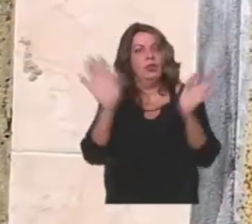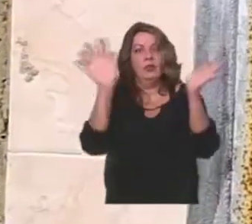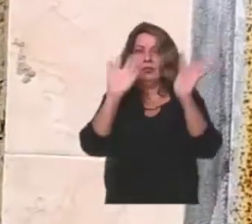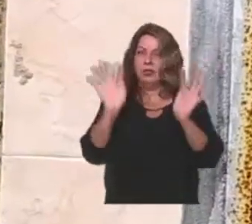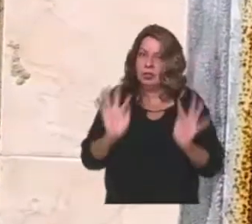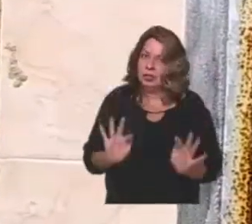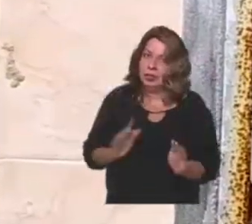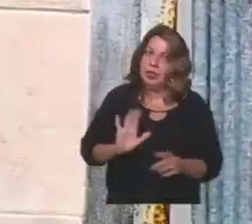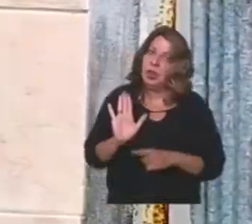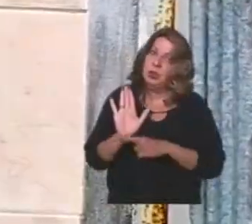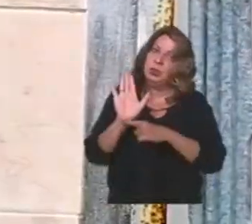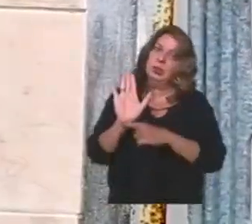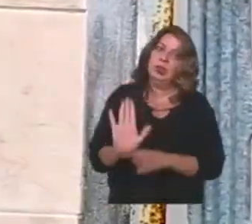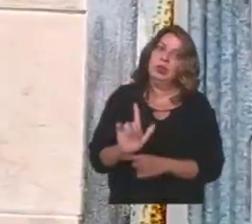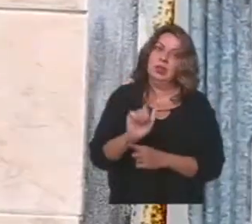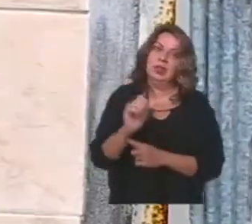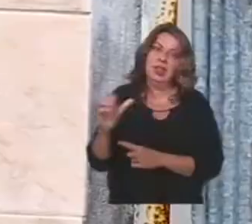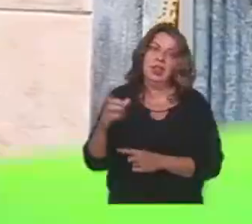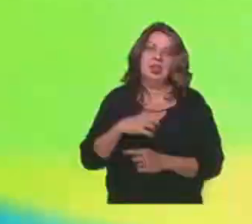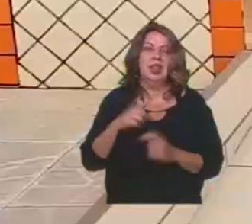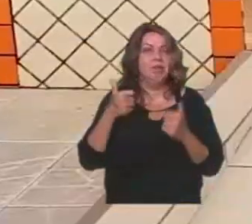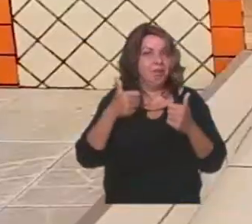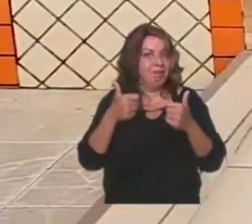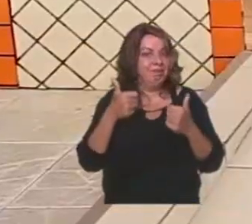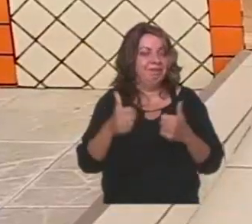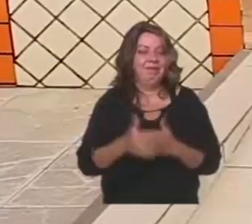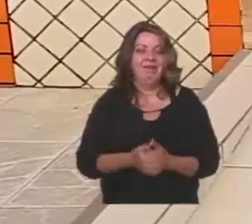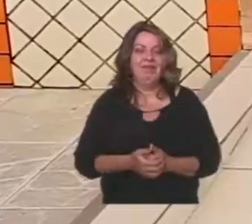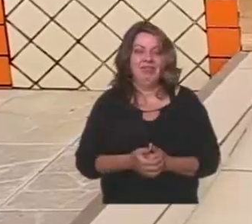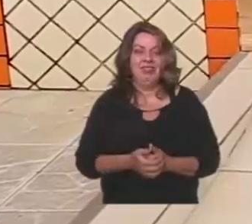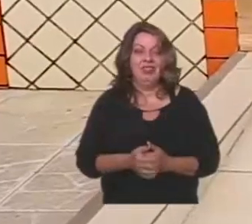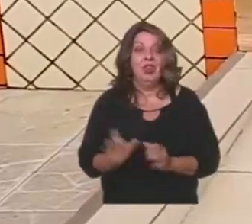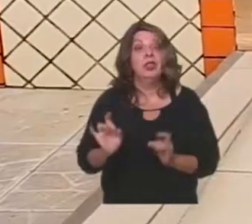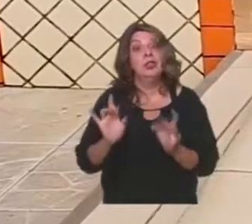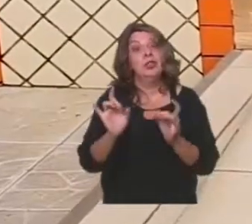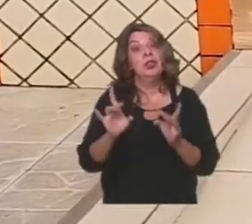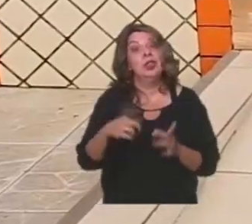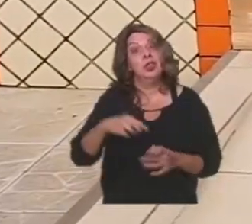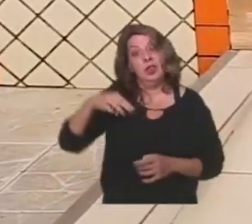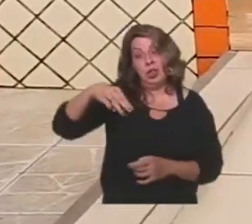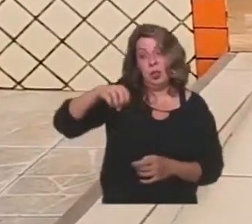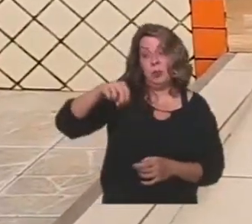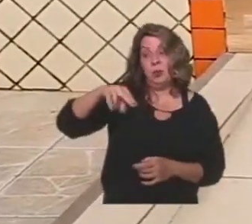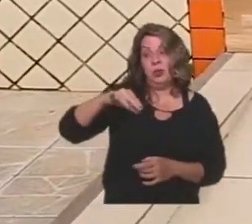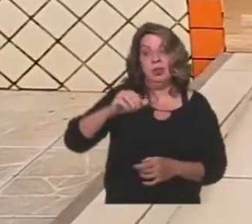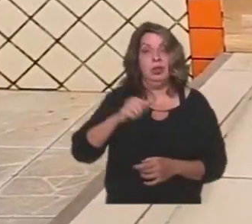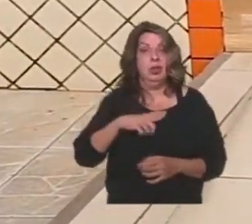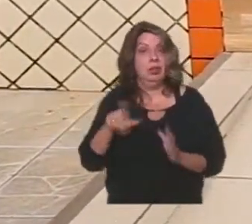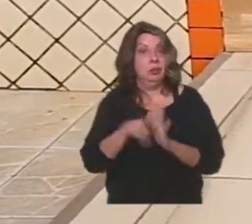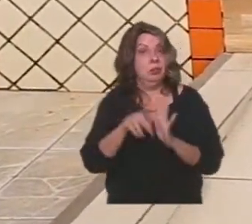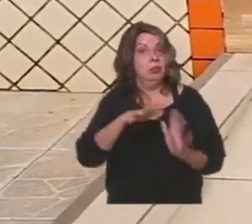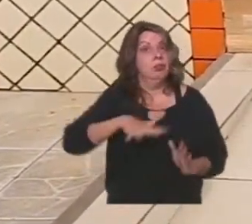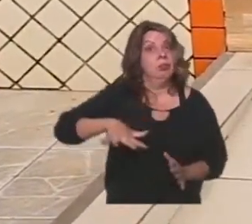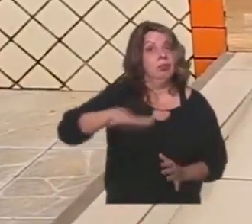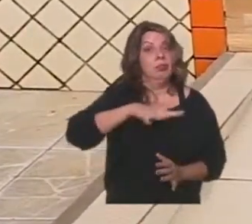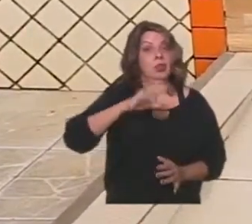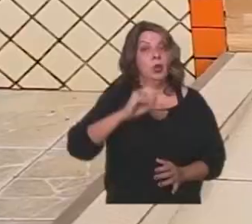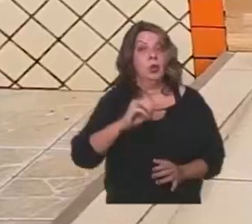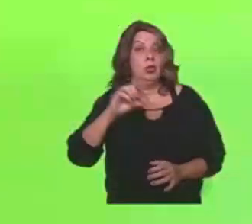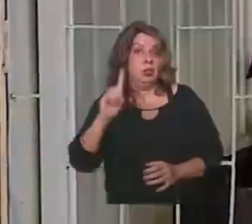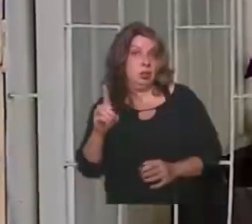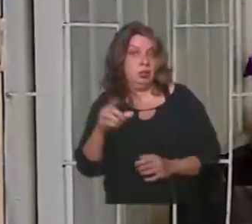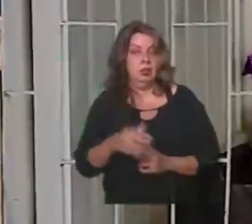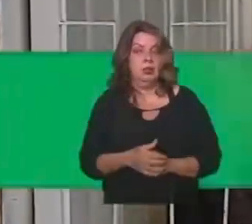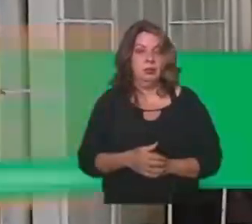ajudei as criancinhas do GAC. Valeu, Cajucap! E a promotora Pé Quente foi a Mônica, que faz parte da Regional Orlando